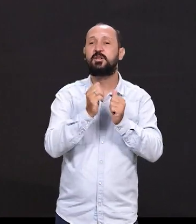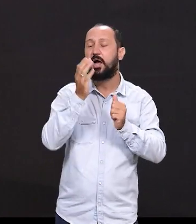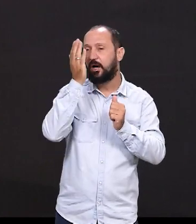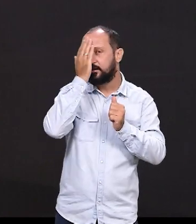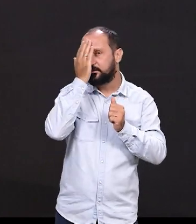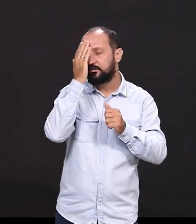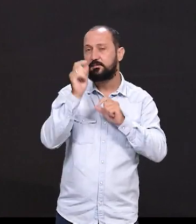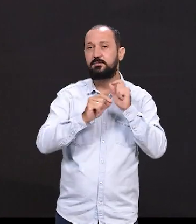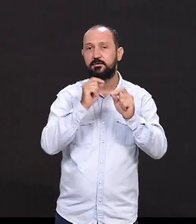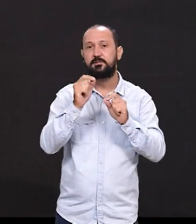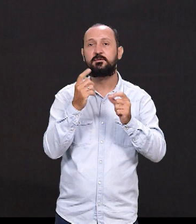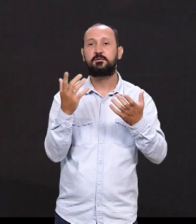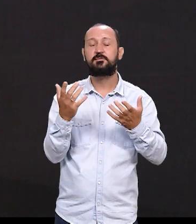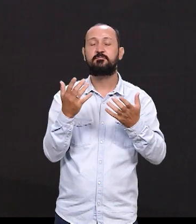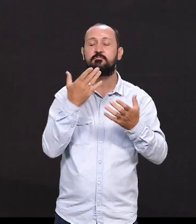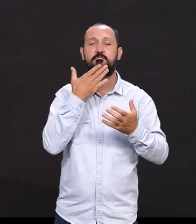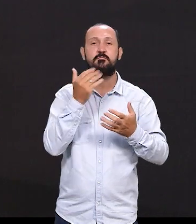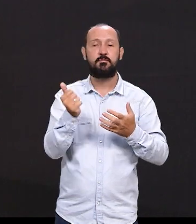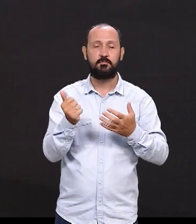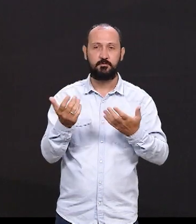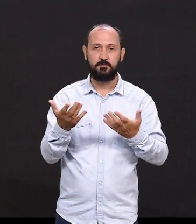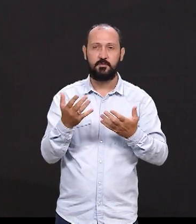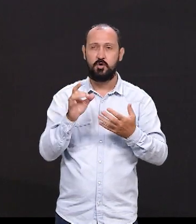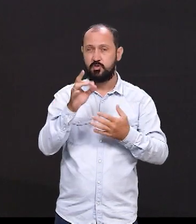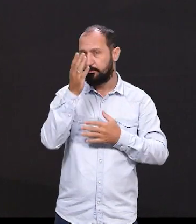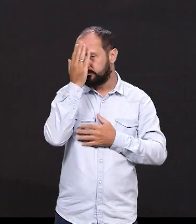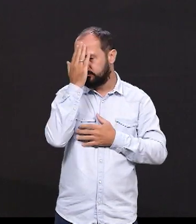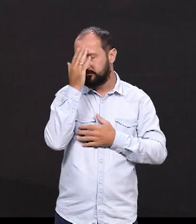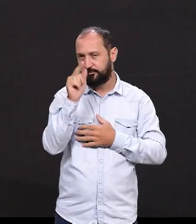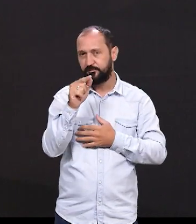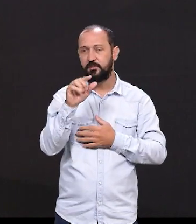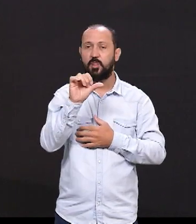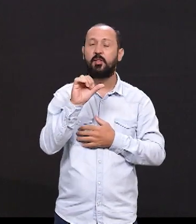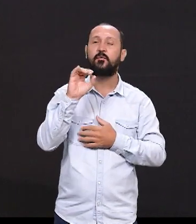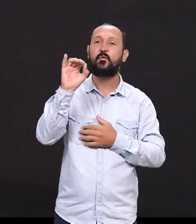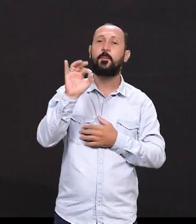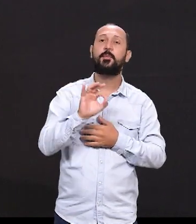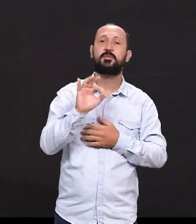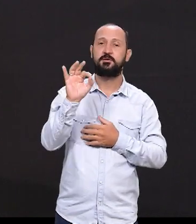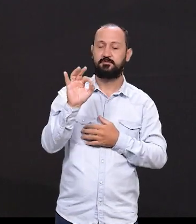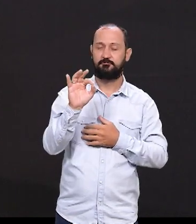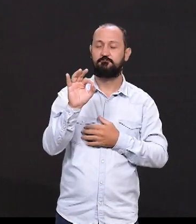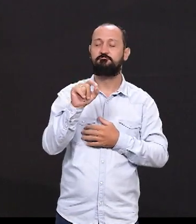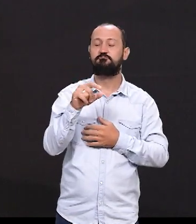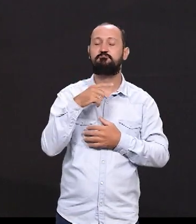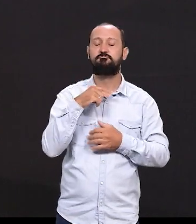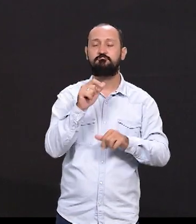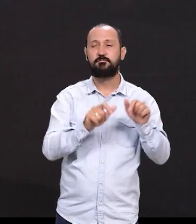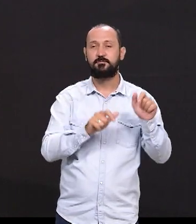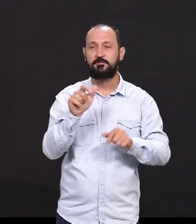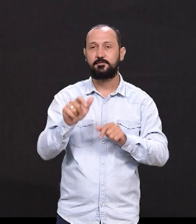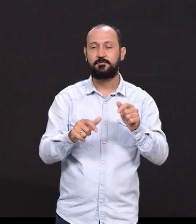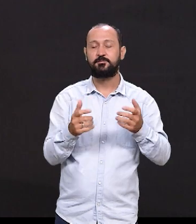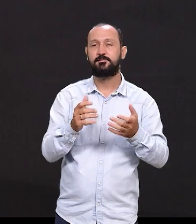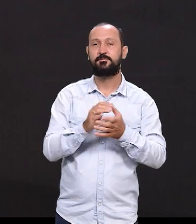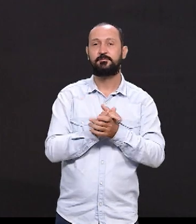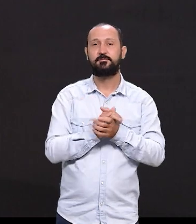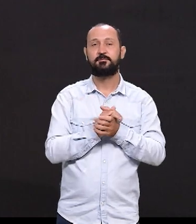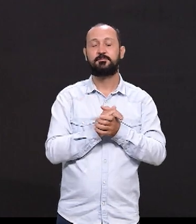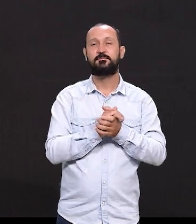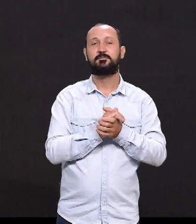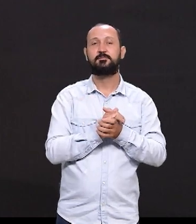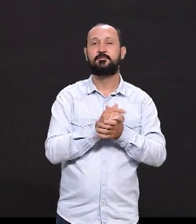prevenção de estarem convencidas de que a prevenção é o melhor caminho só para ter uma ideia 90%